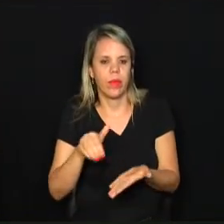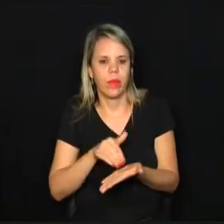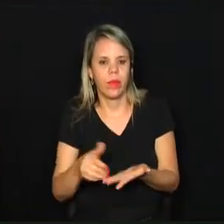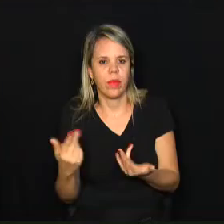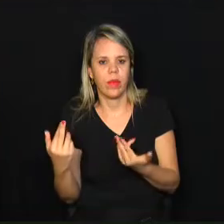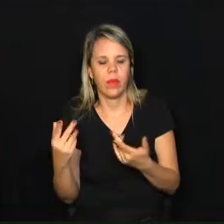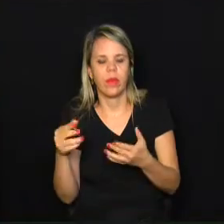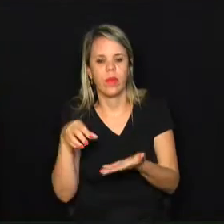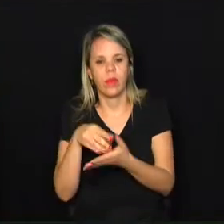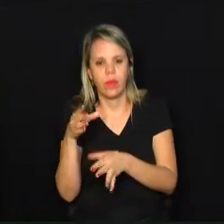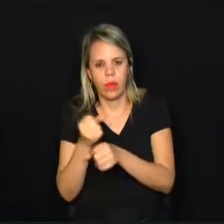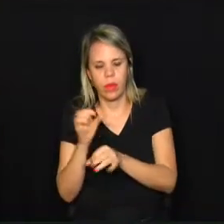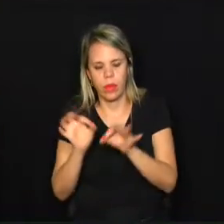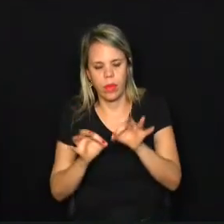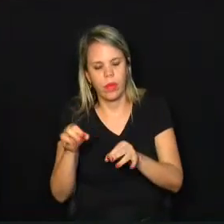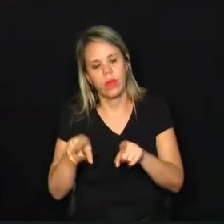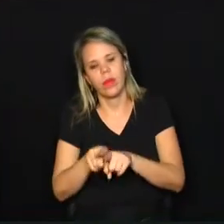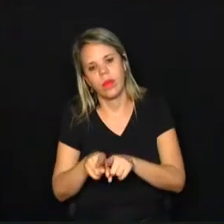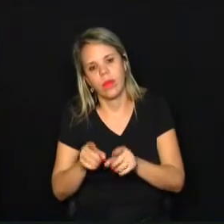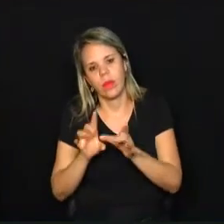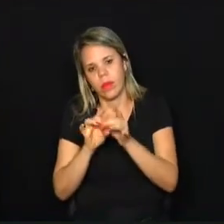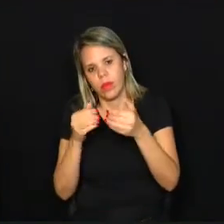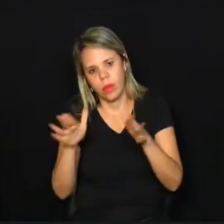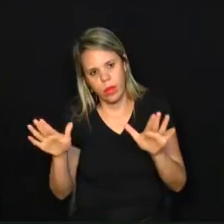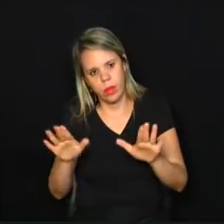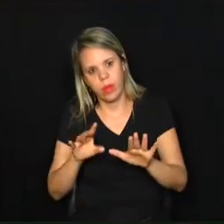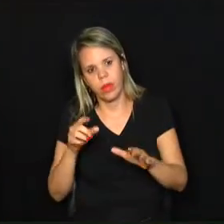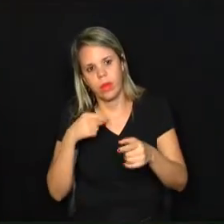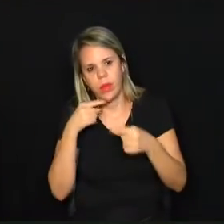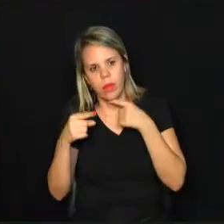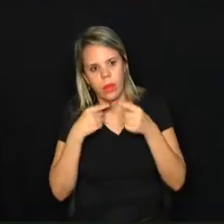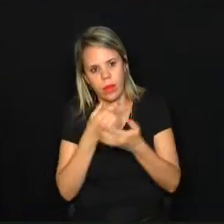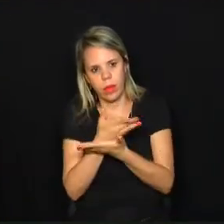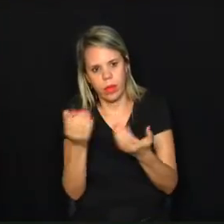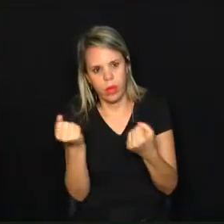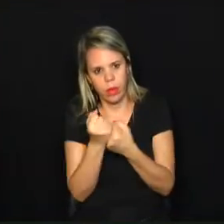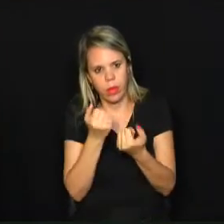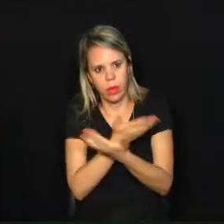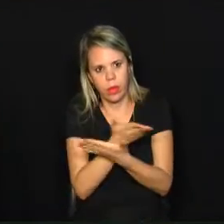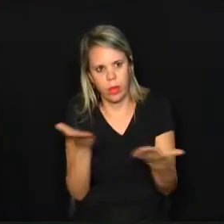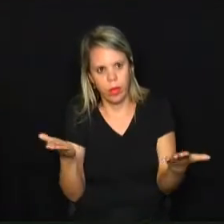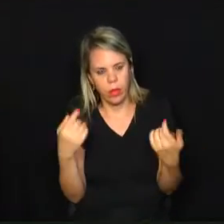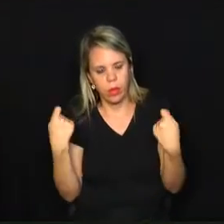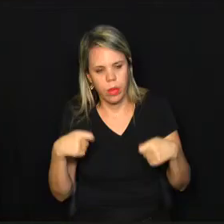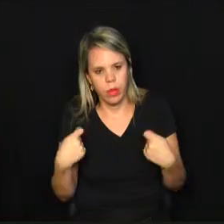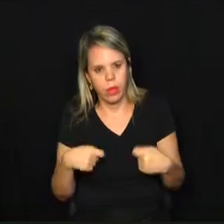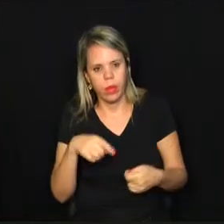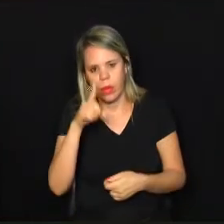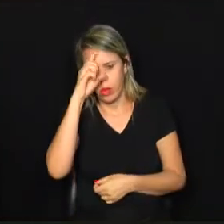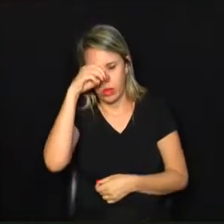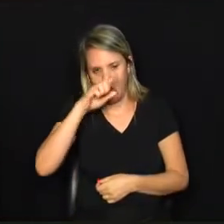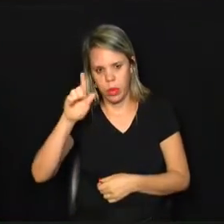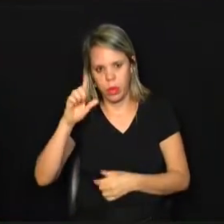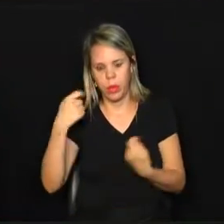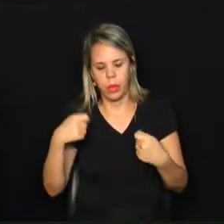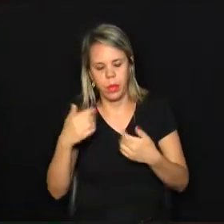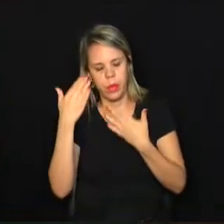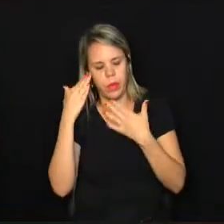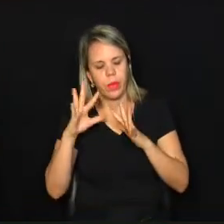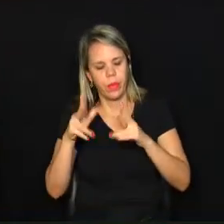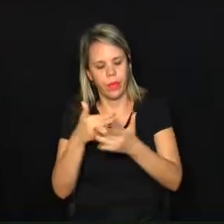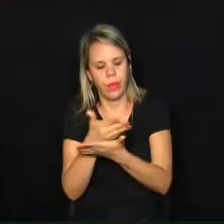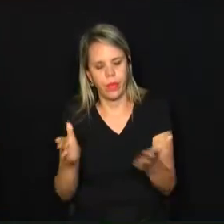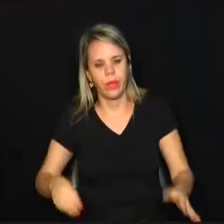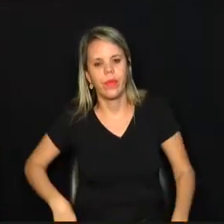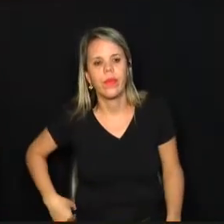Jurídicos, também continua à disposição aqui para dar o suporte e o apoio que a Rede Mário Gatti precisar. Muito obrigado a todos.